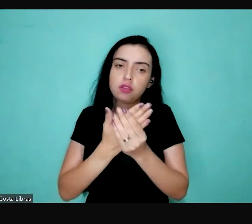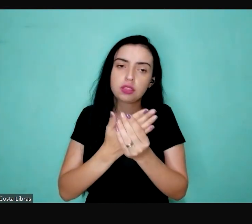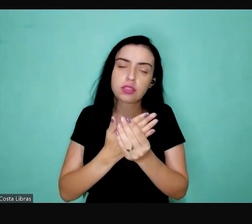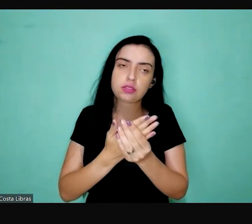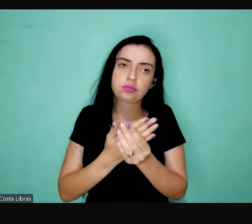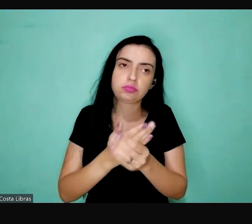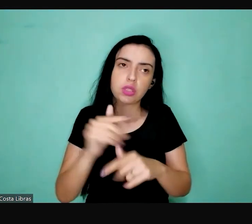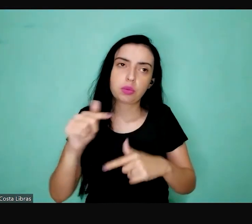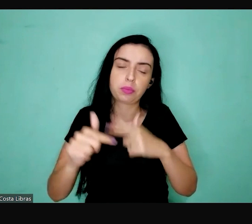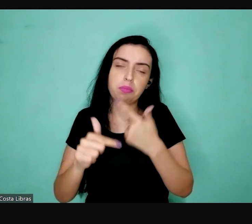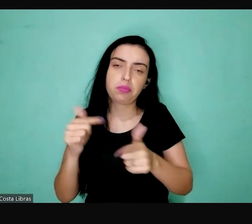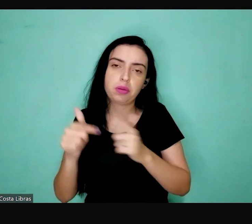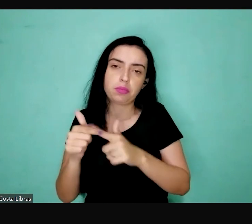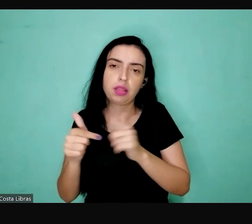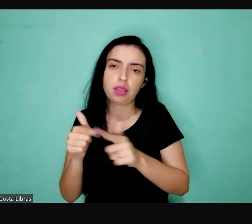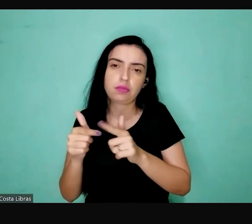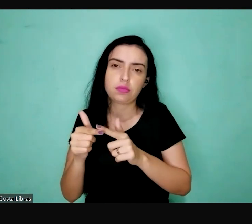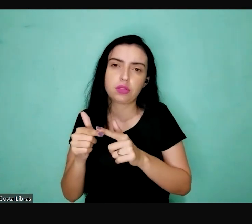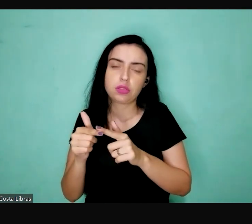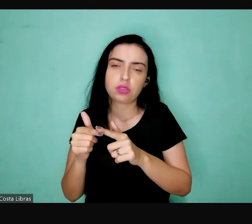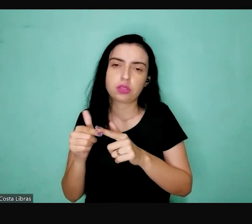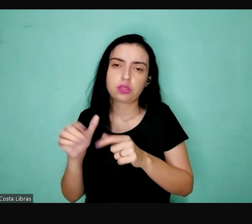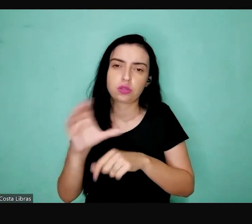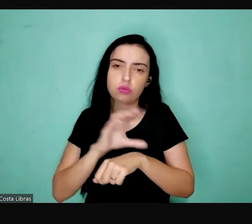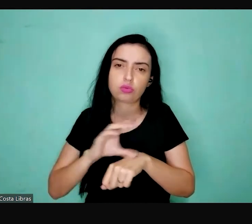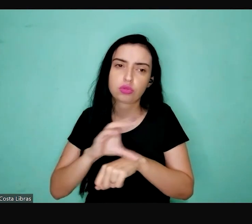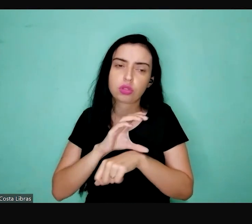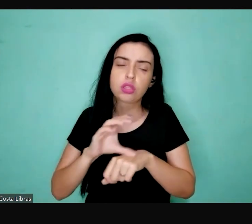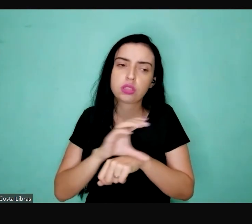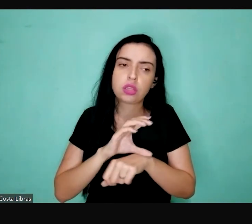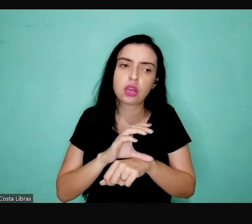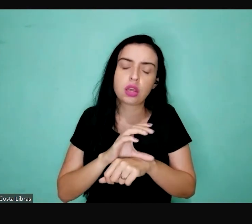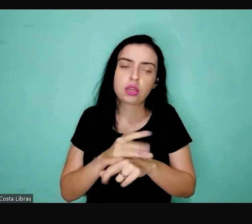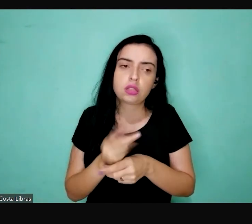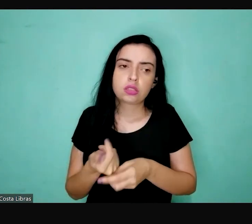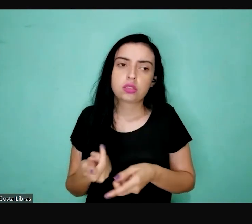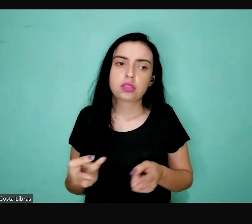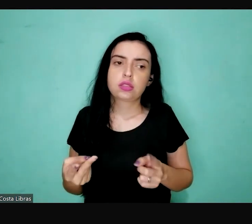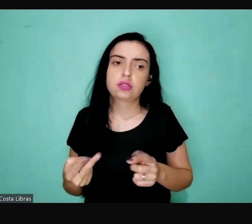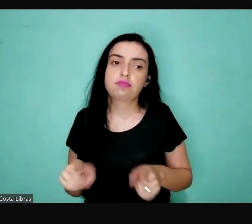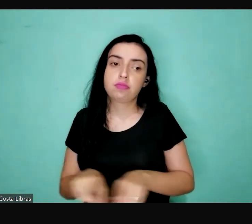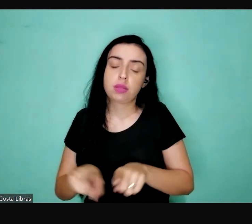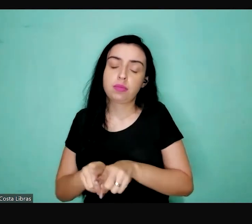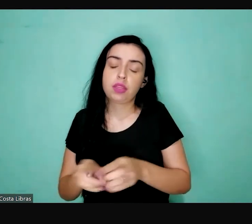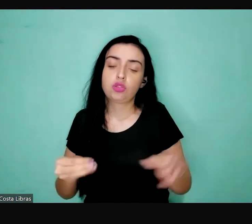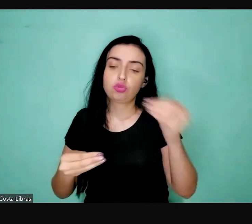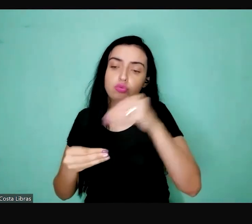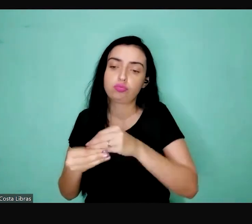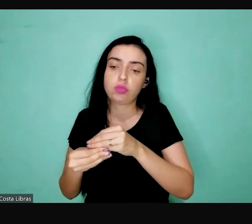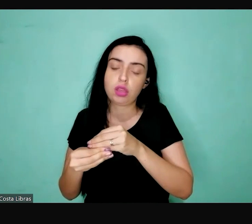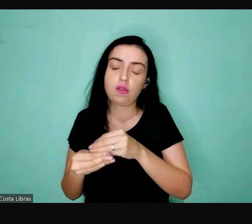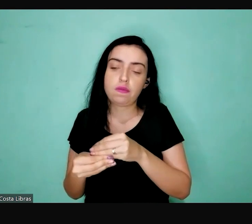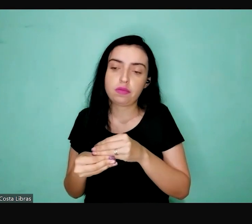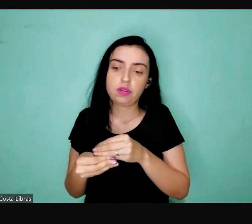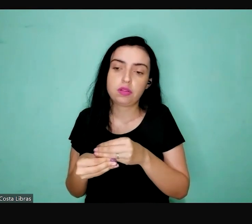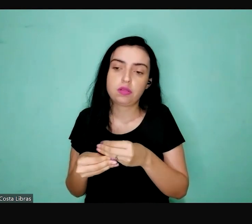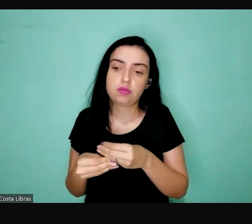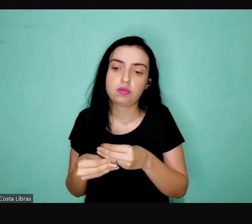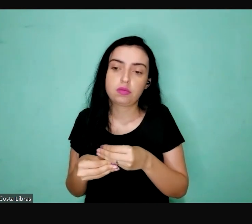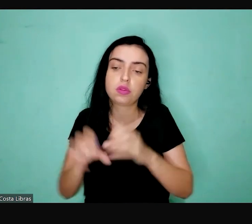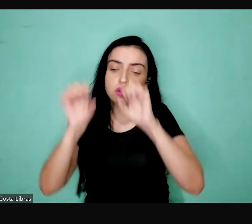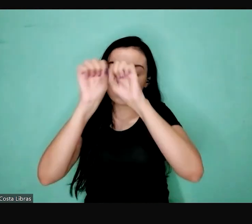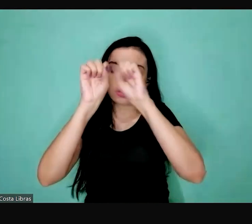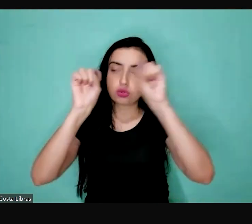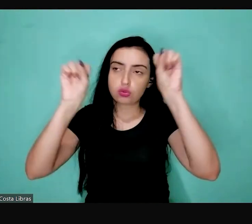problemas de garantias constitucionais, também entrava no que o Tribunal